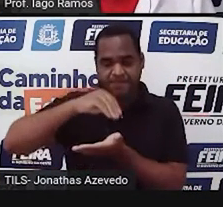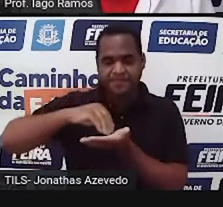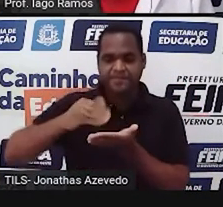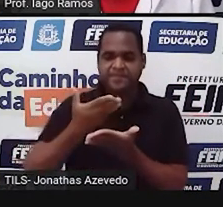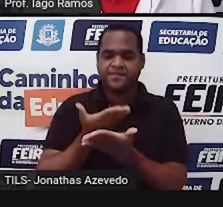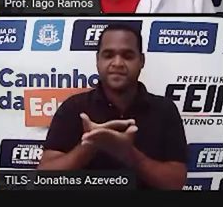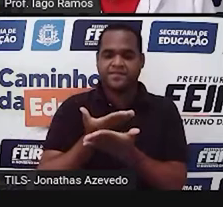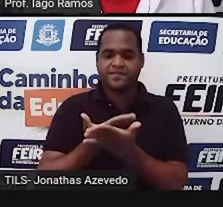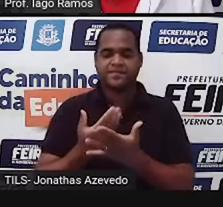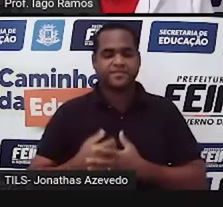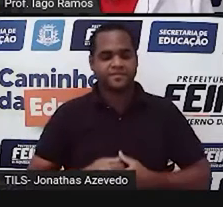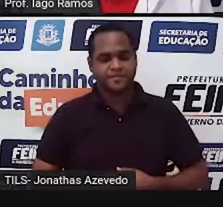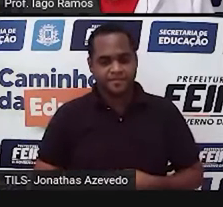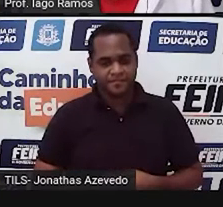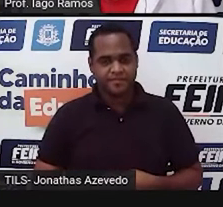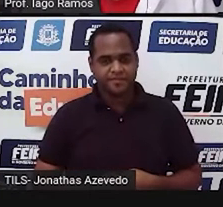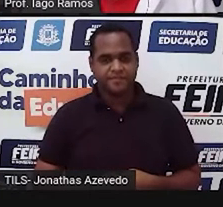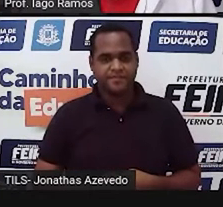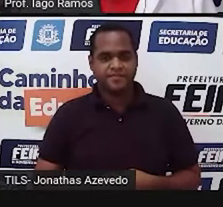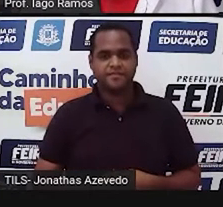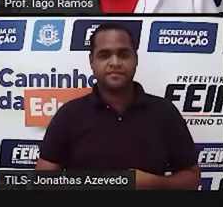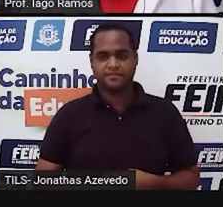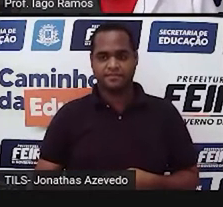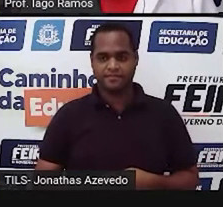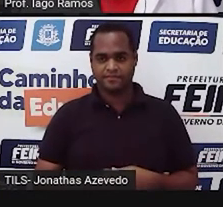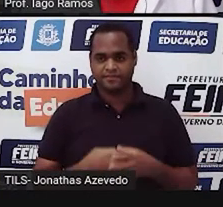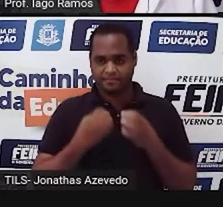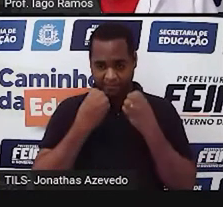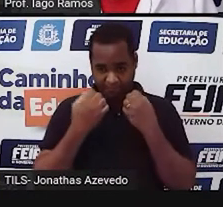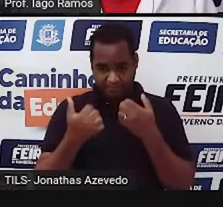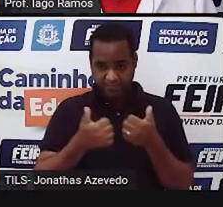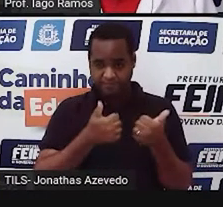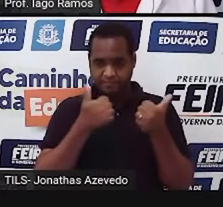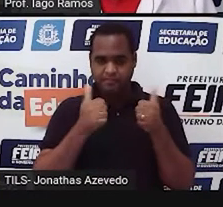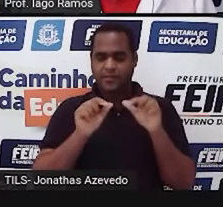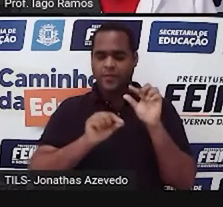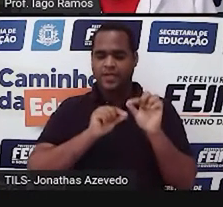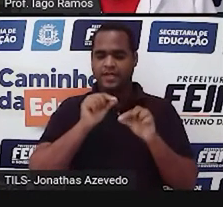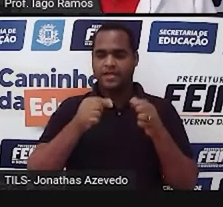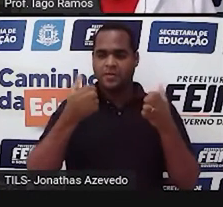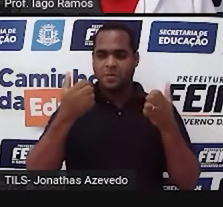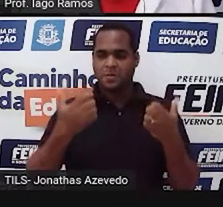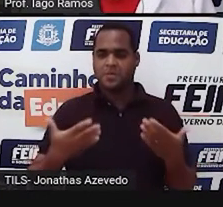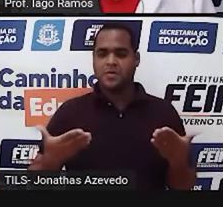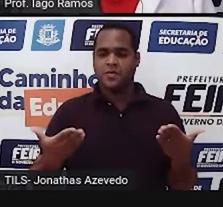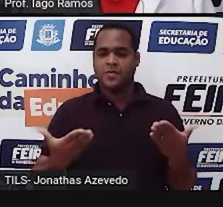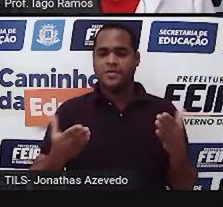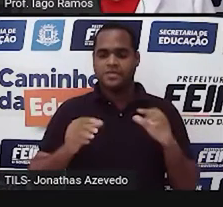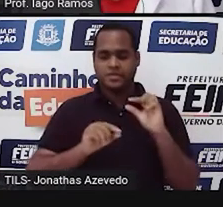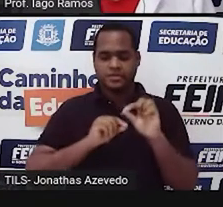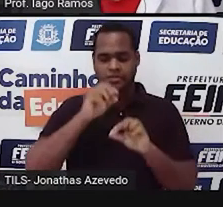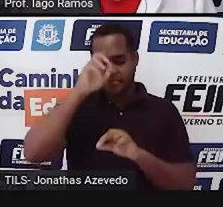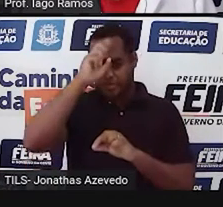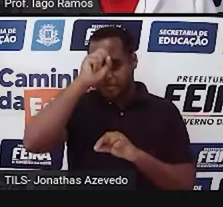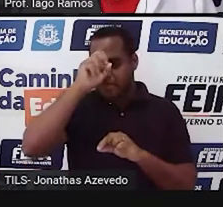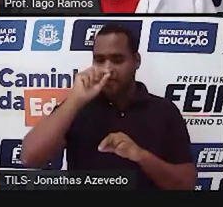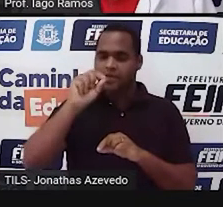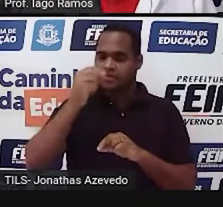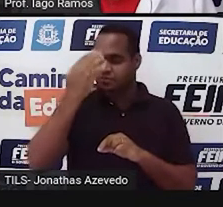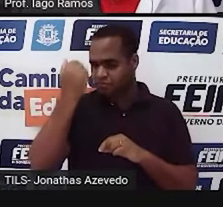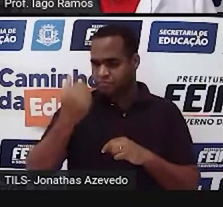de Feira de Santana né bom e o que é que a gente tem para aprender a Paula tá